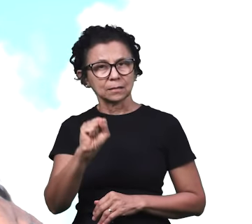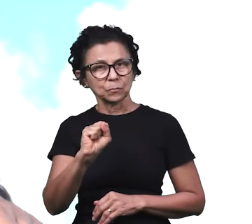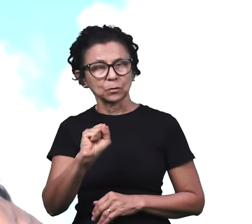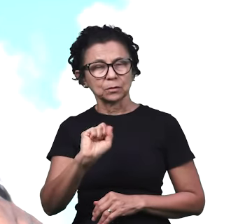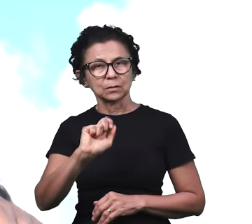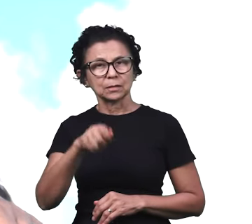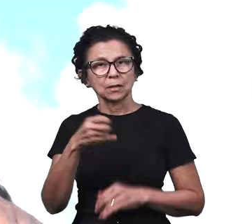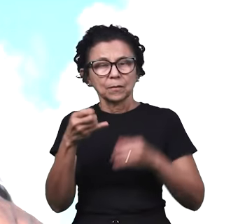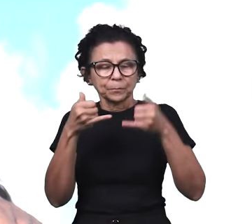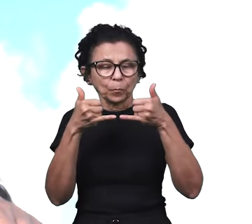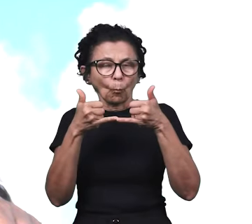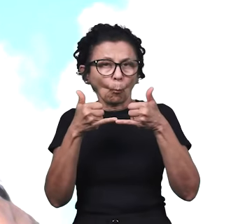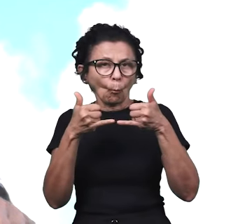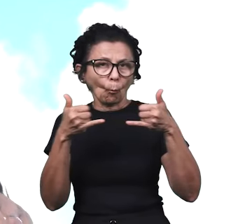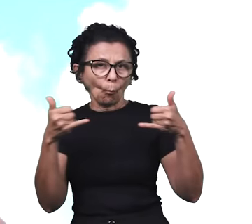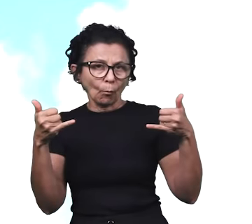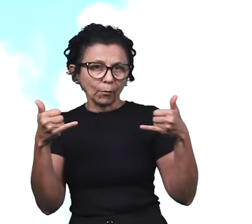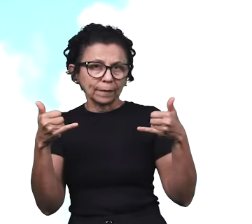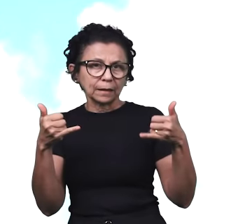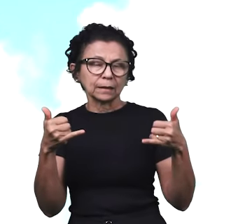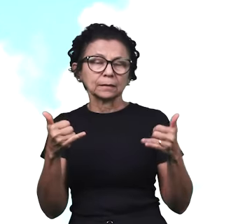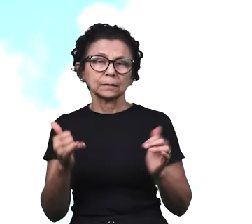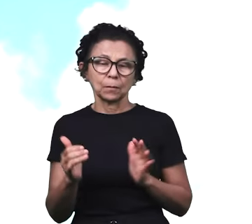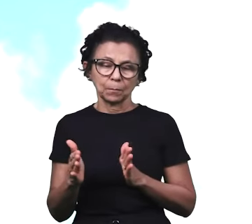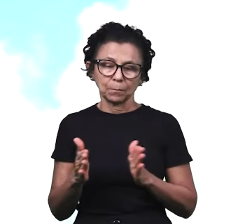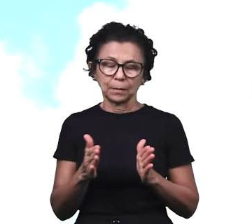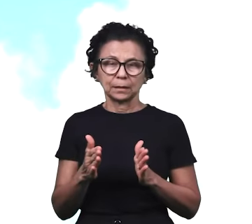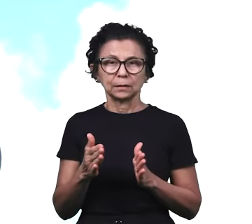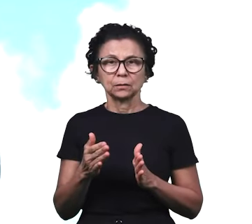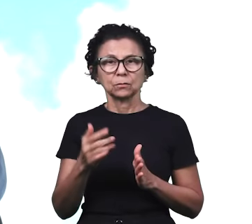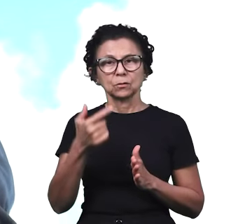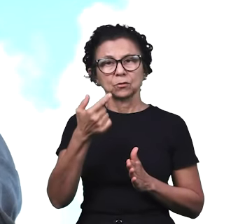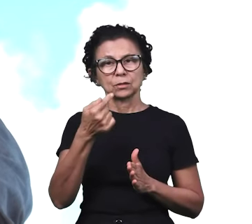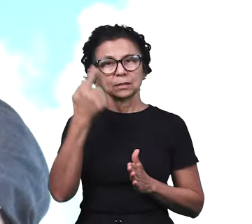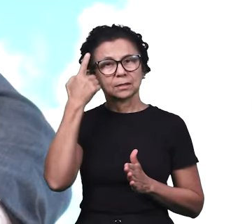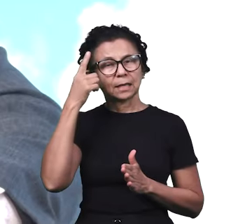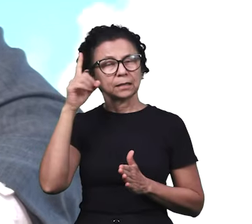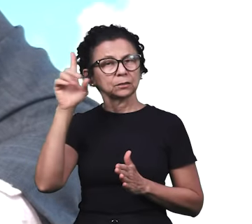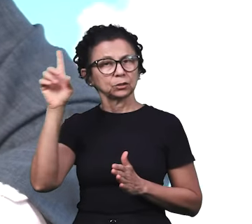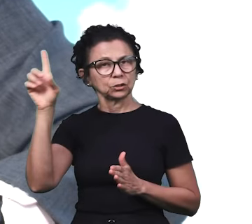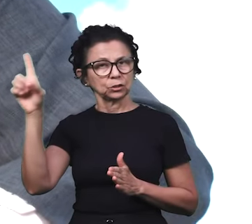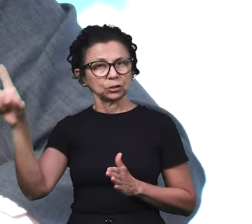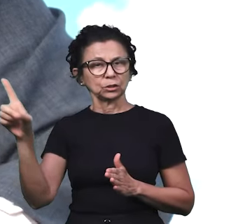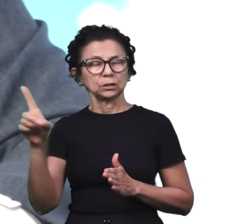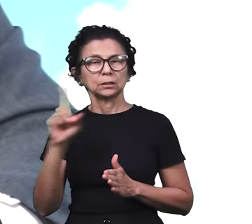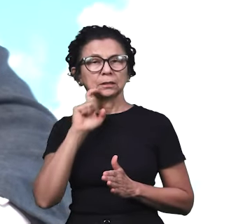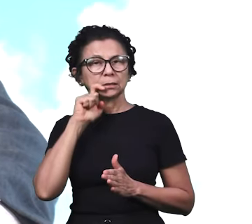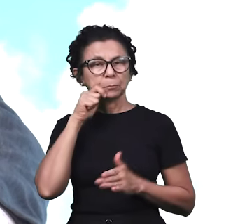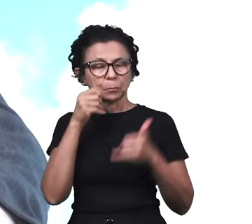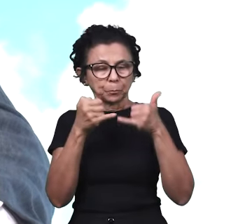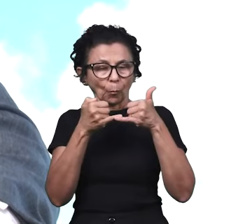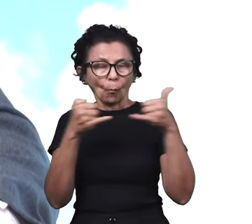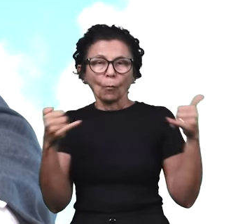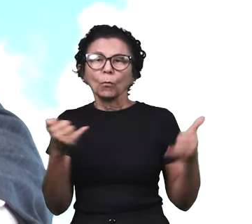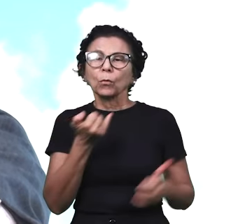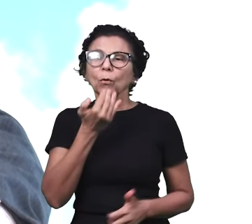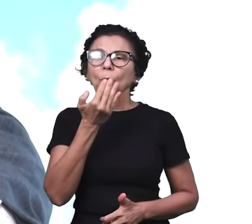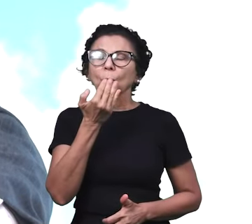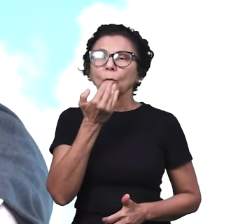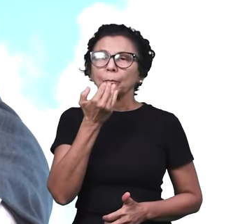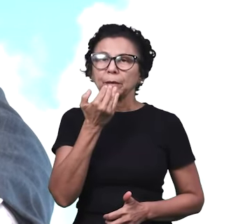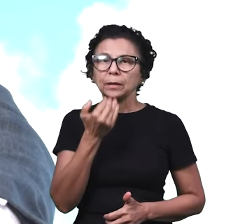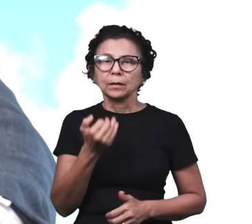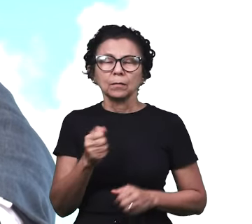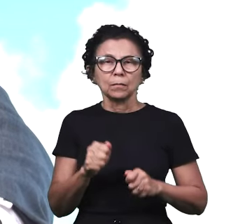tinham 7 dias comendo pão sem fermento, que nos fala a respeito de uma palavra